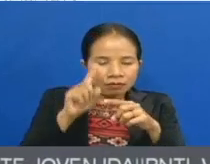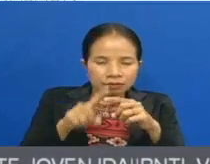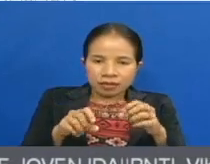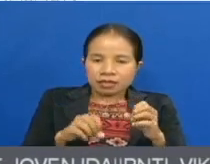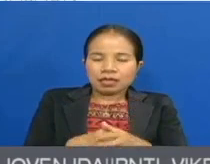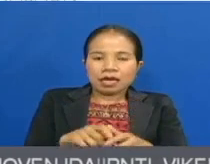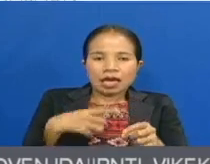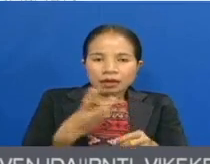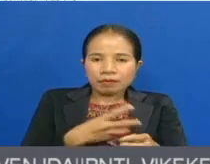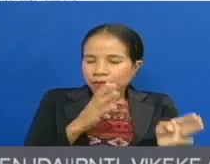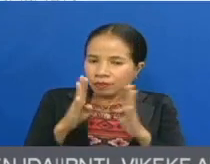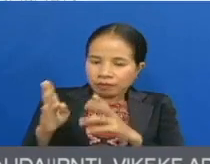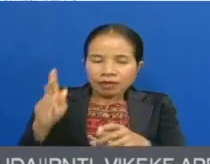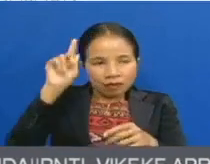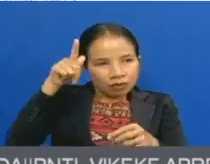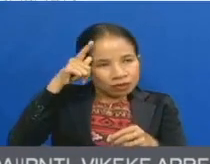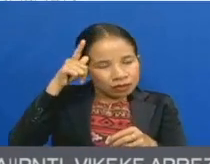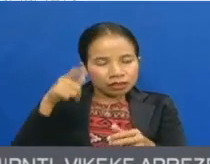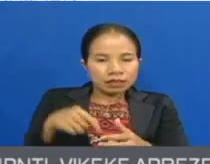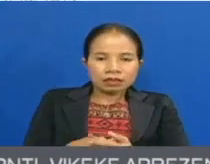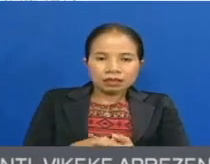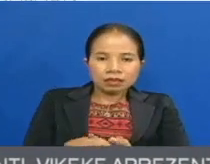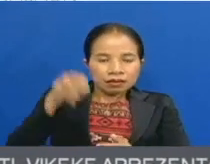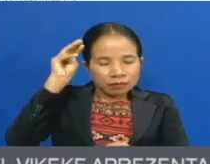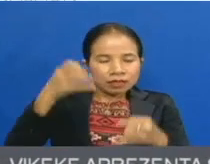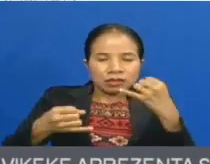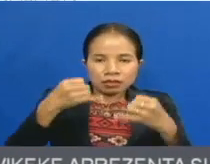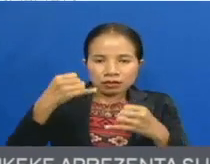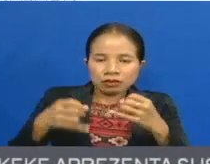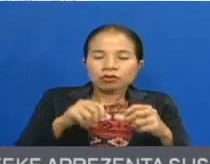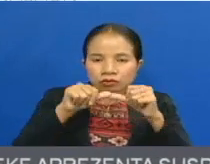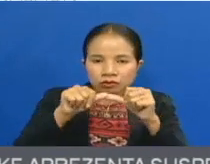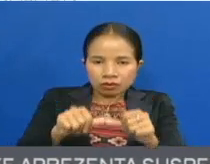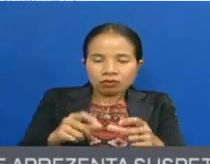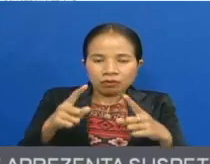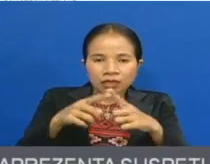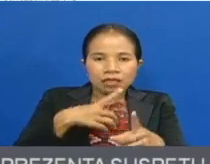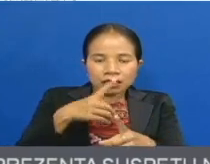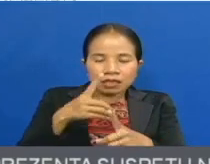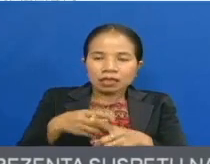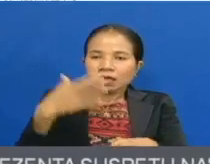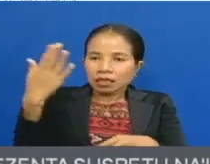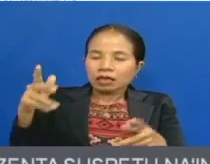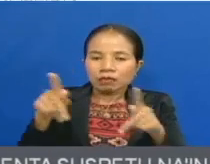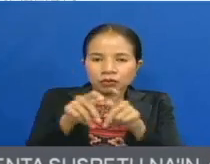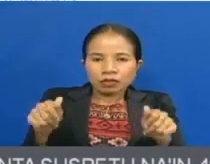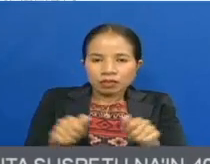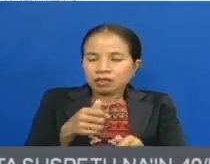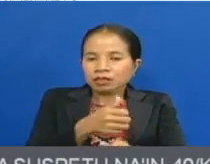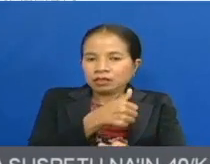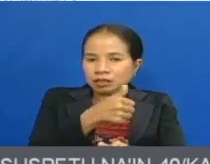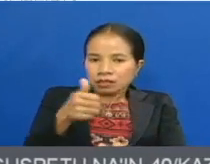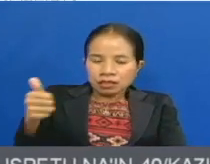me preparo lá, a lição política, né? Ministro da Justiça, né? Continua, vai direta e é posto administrativo, Sira,